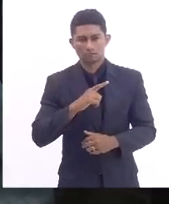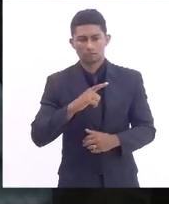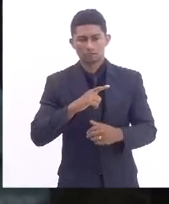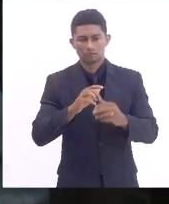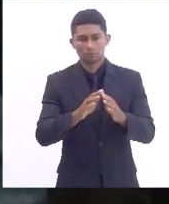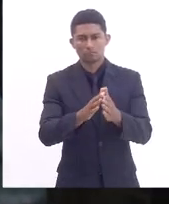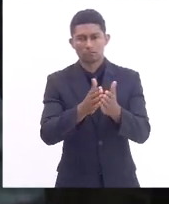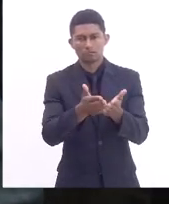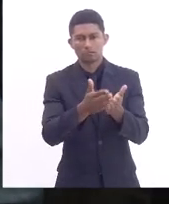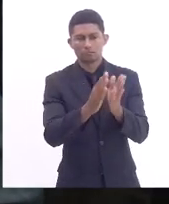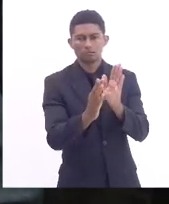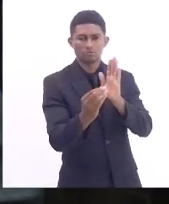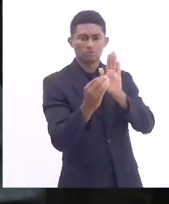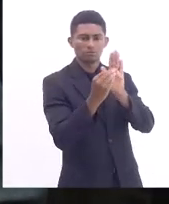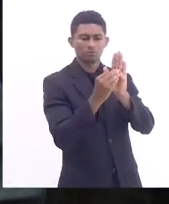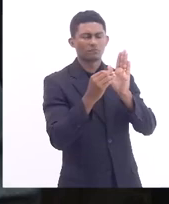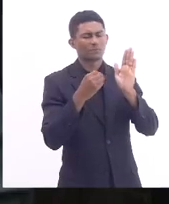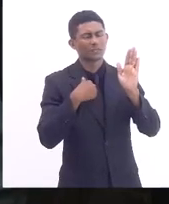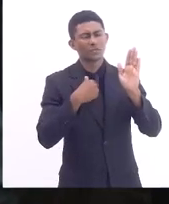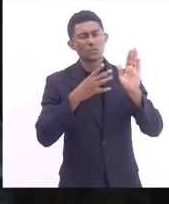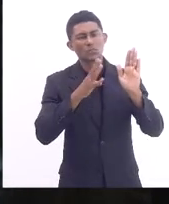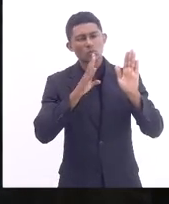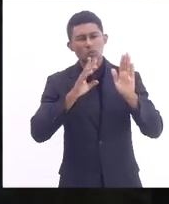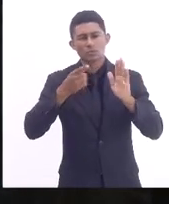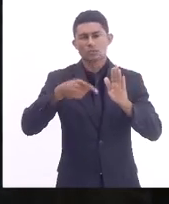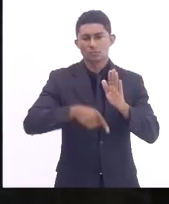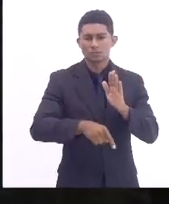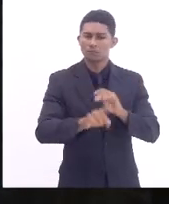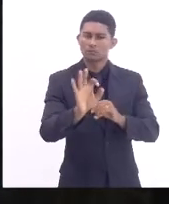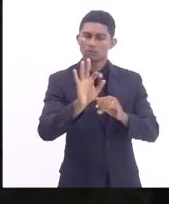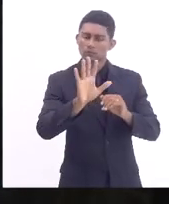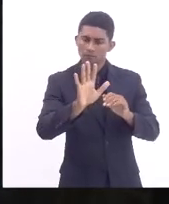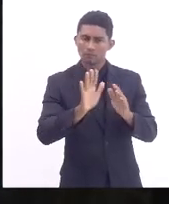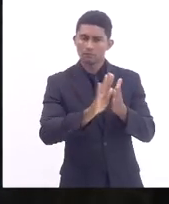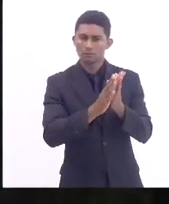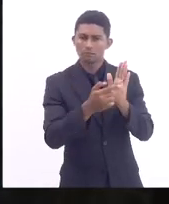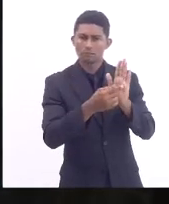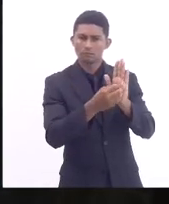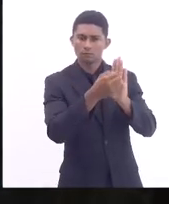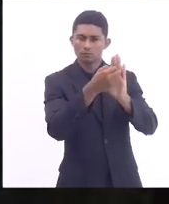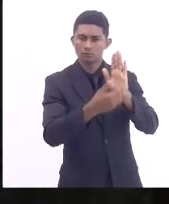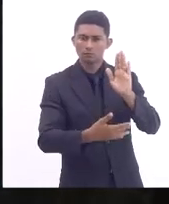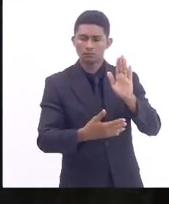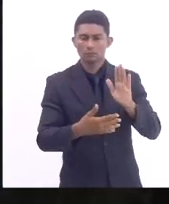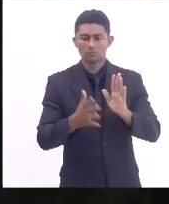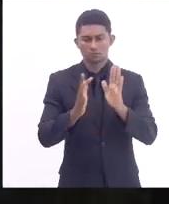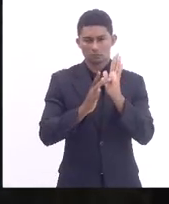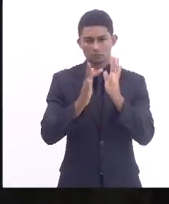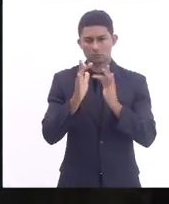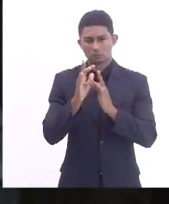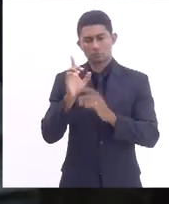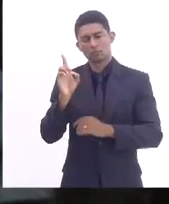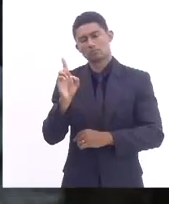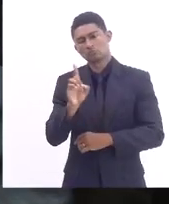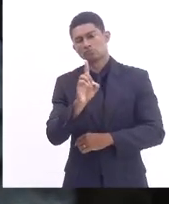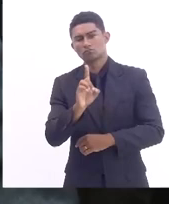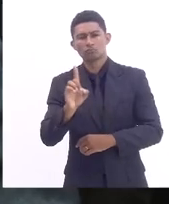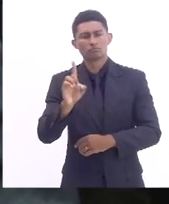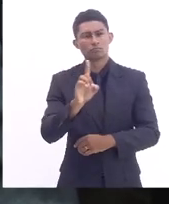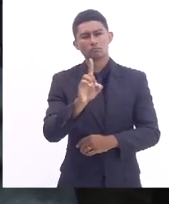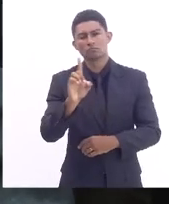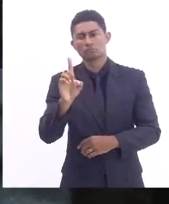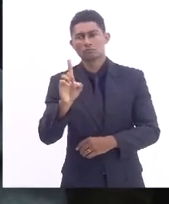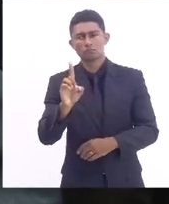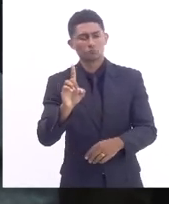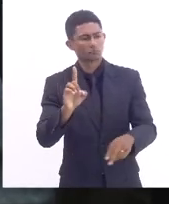Bíblia Eu não sou profundo conhecedor da Bíblia mas que diz que Cristo na sua andança ele se